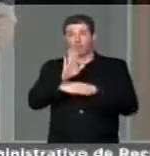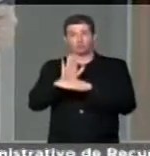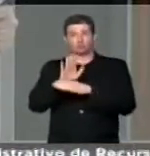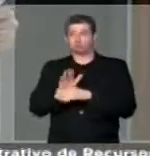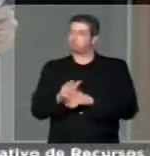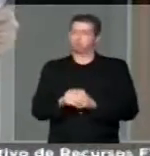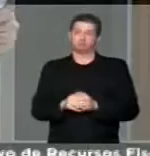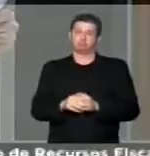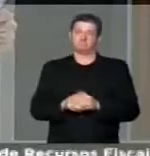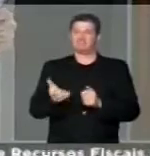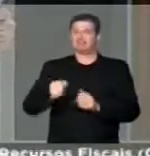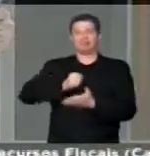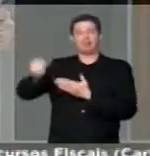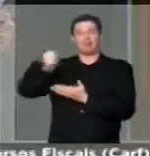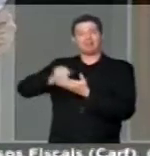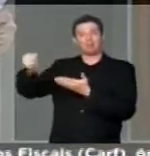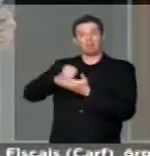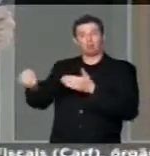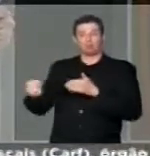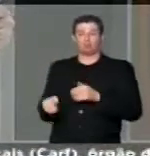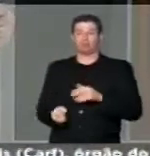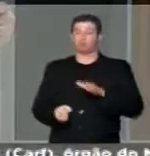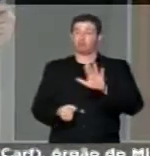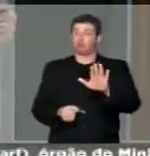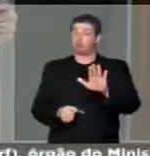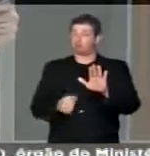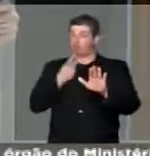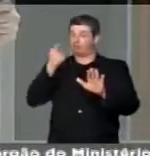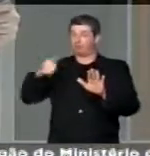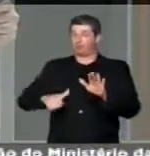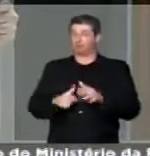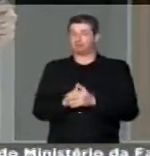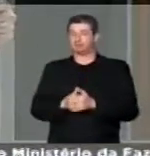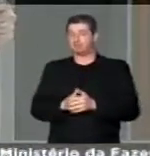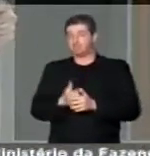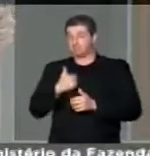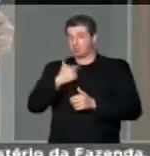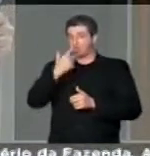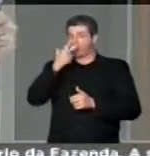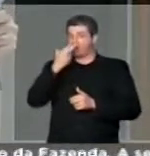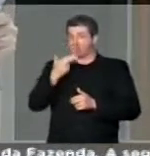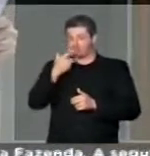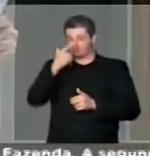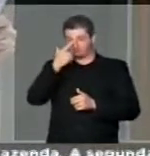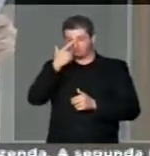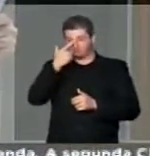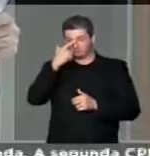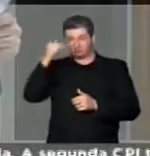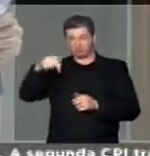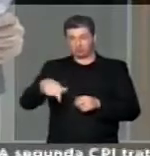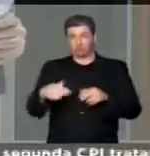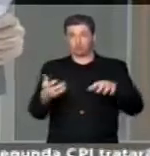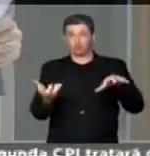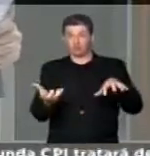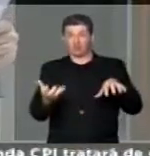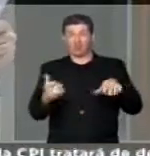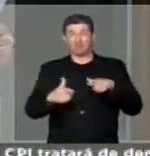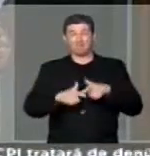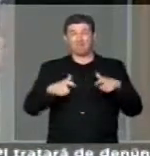mais, senhor presidente, senhores deputados, eu acho que a maioria desse Congresso,